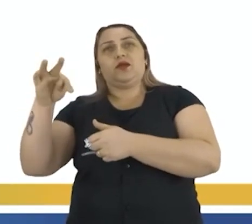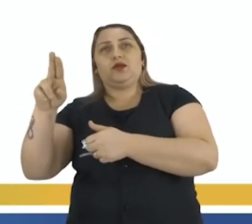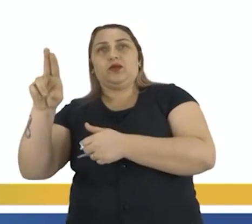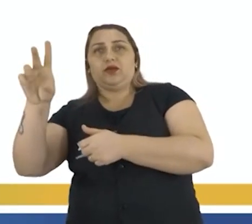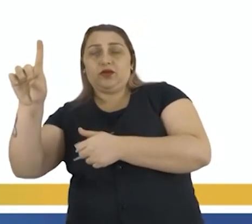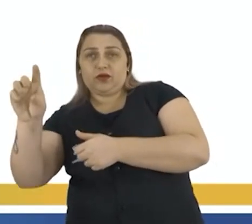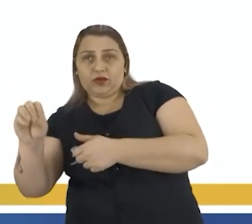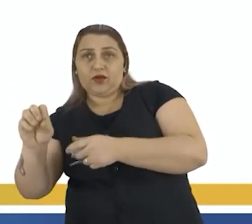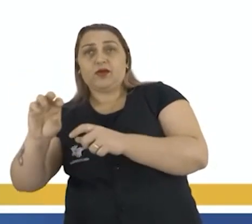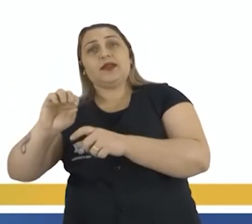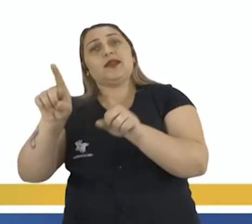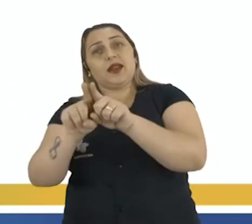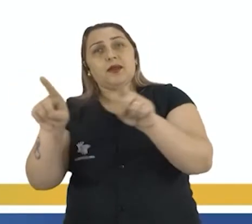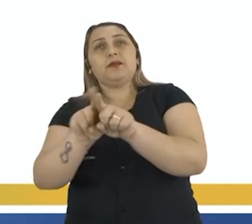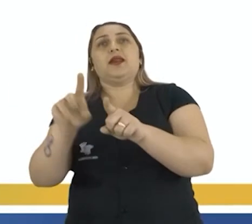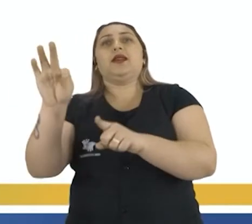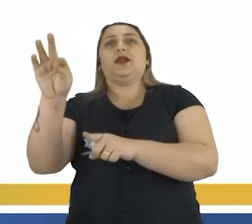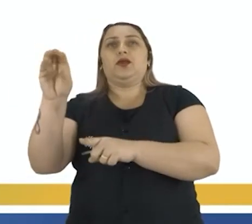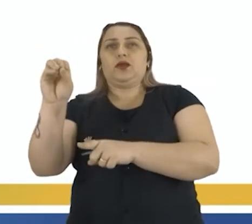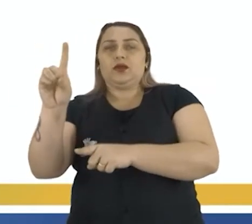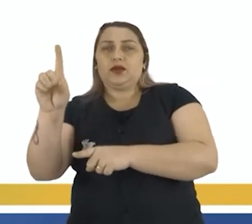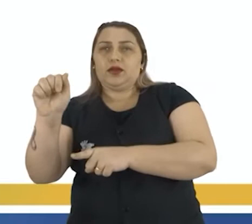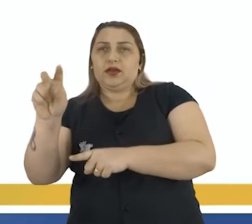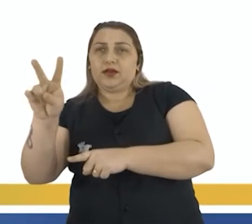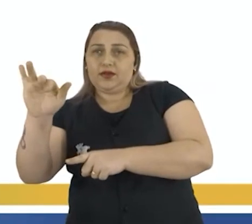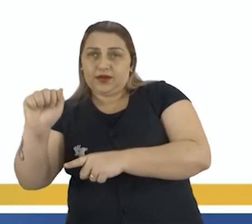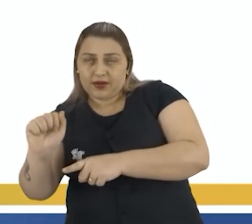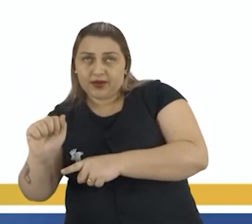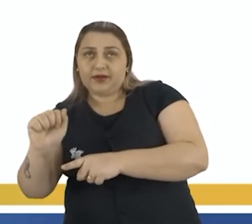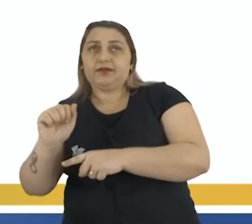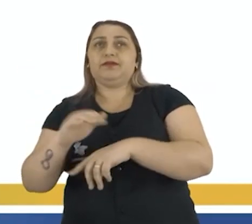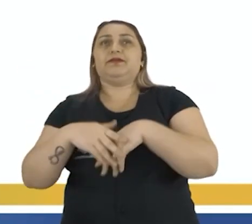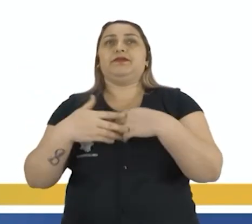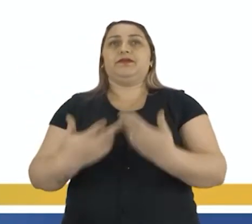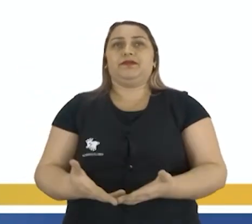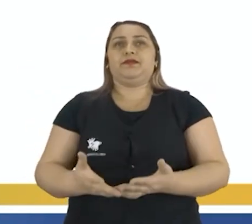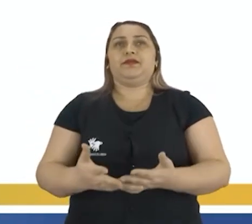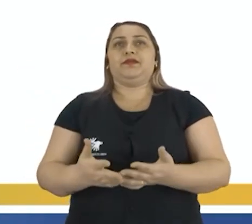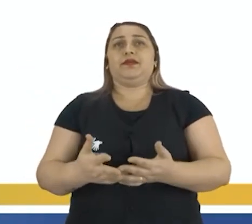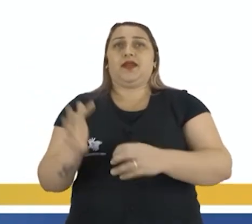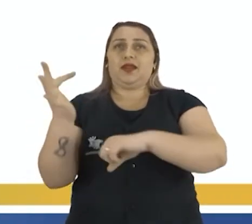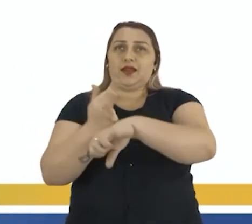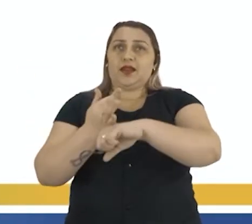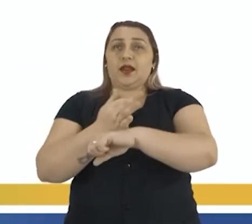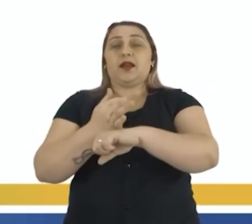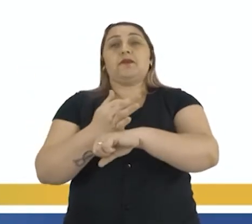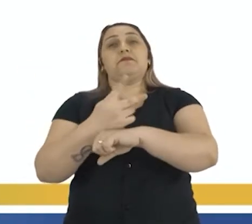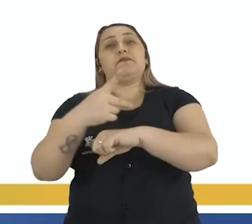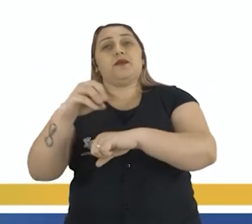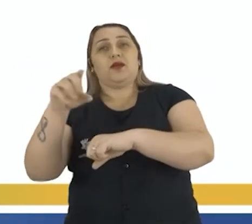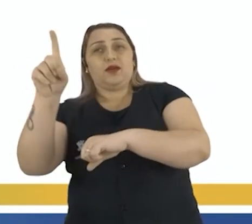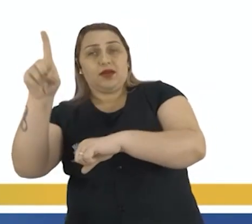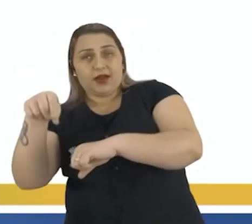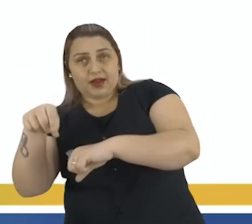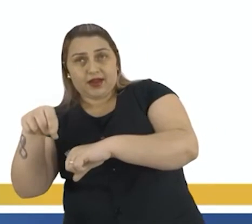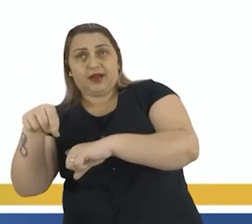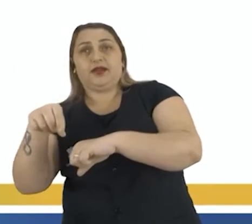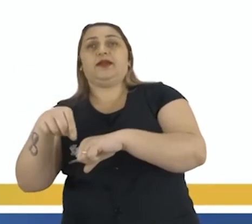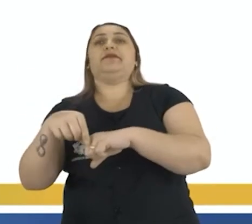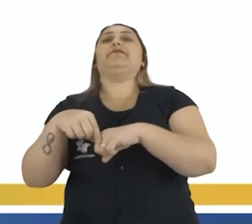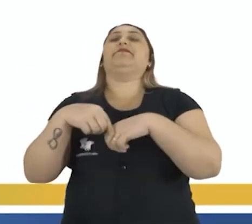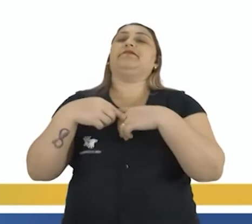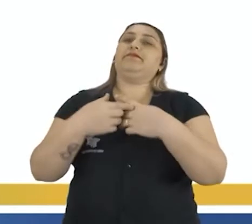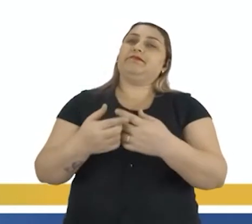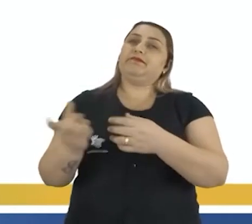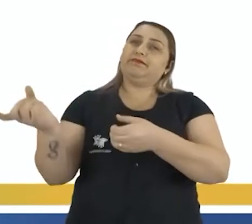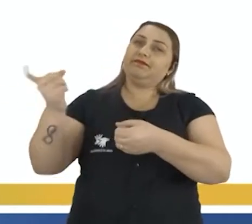um mas, porém, com acento agudo. Estavam curtindo as férias, porém, tiveram que retornar